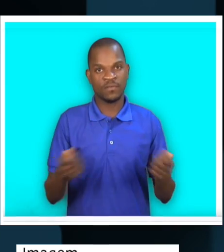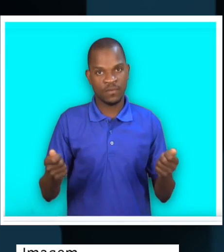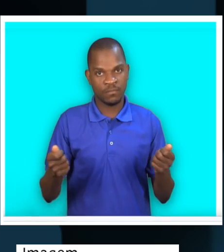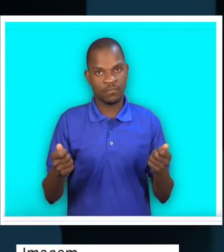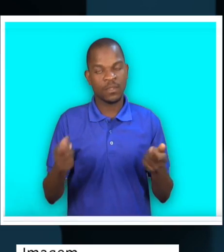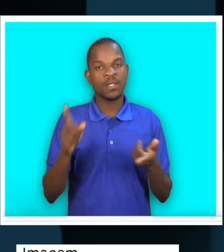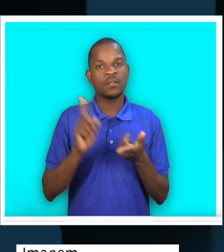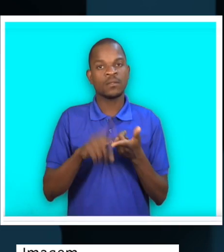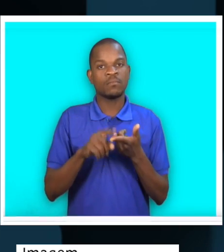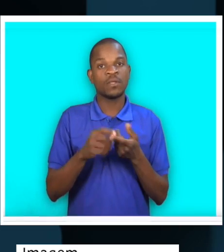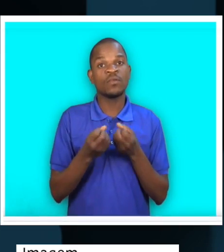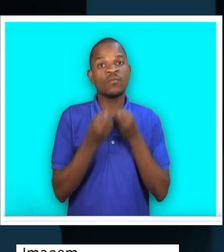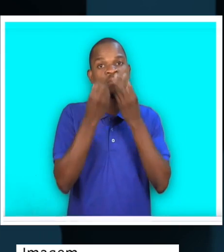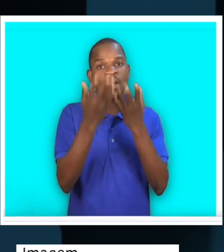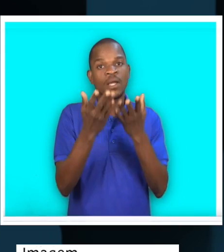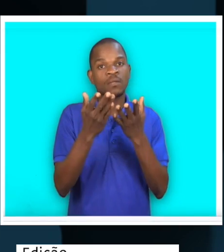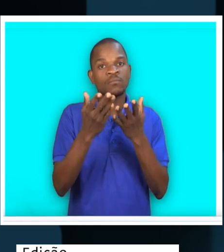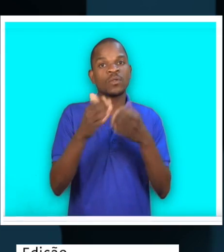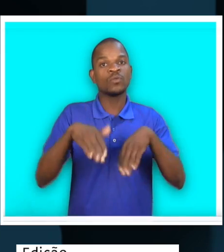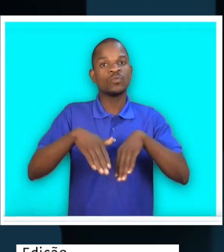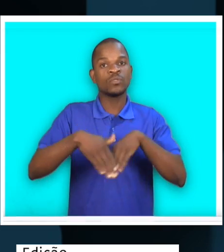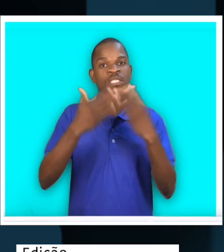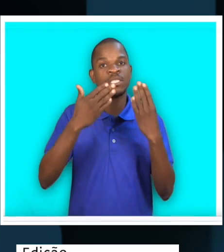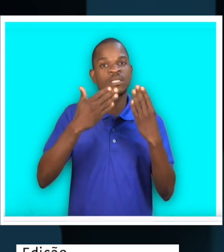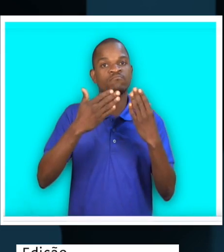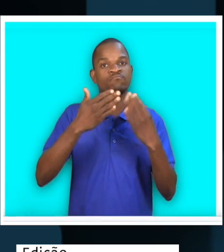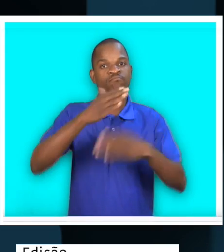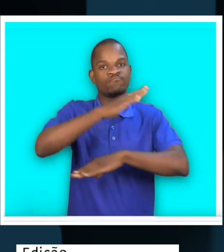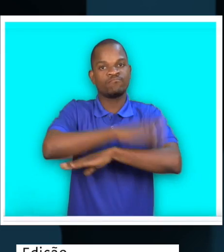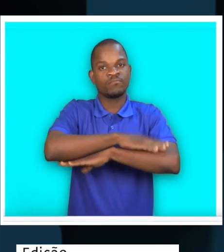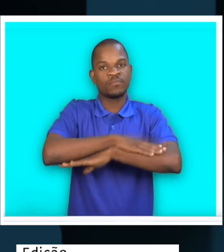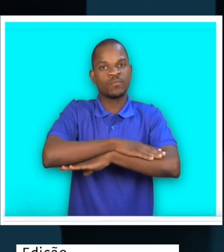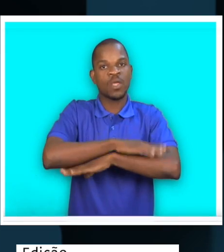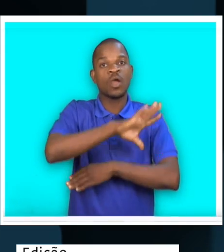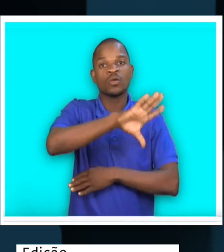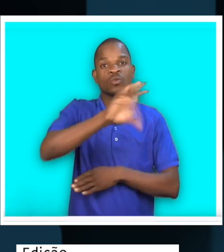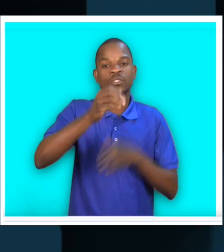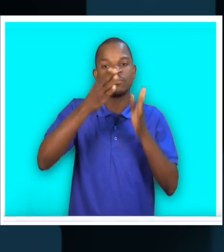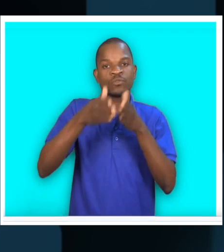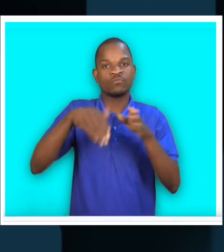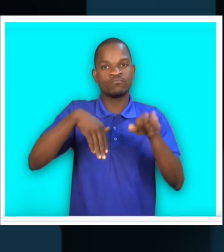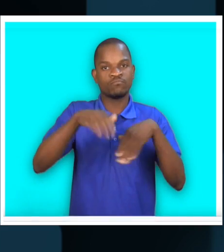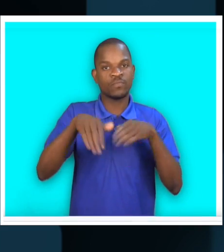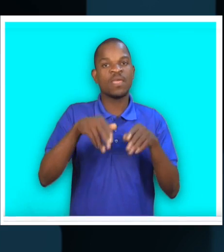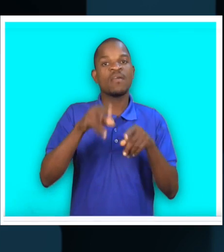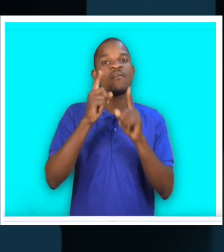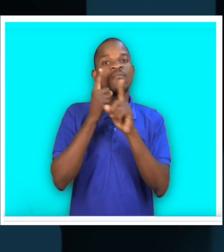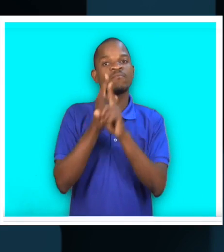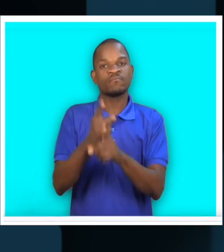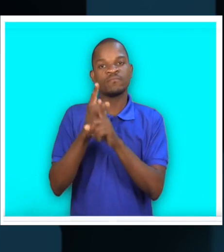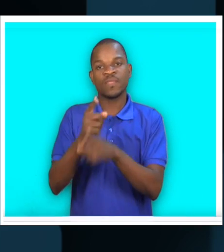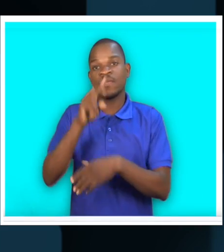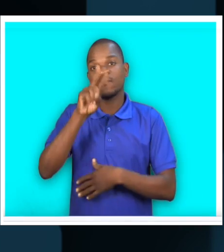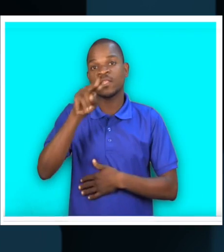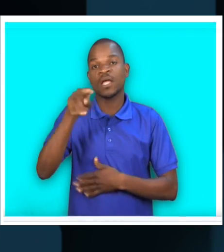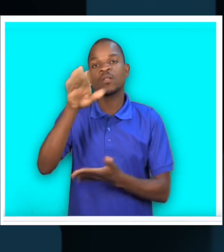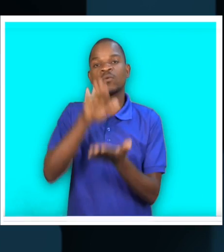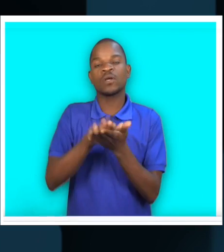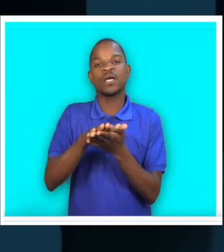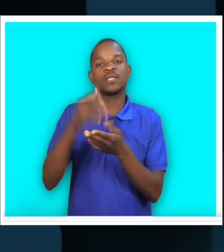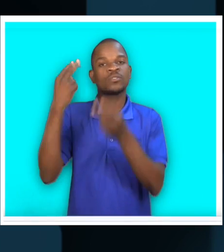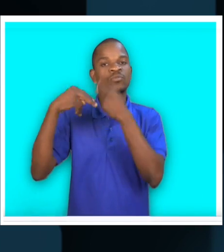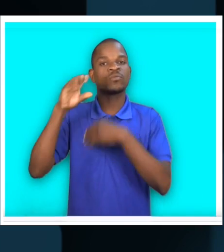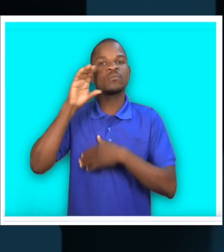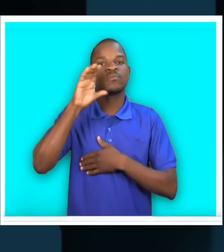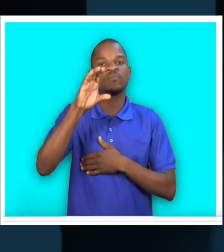festival. É de salientar que no dia de descanso os atletas vão visitarem locais